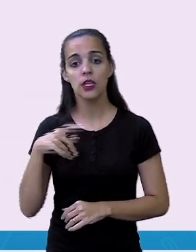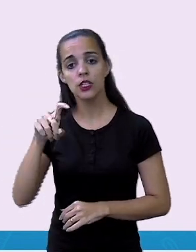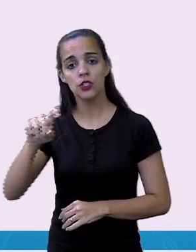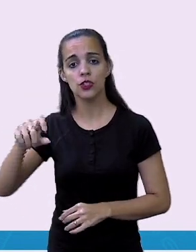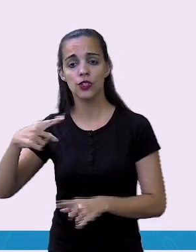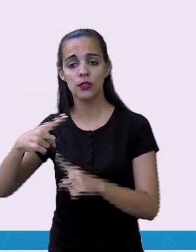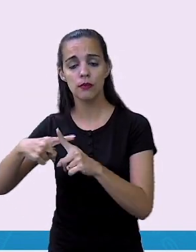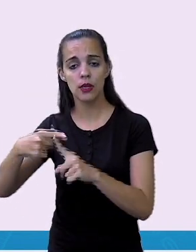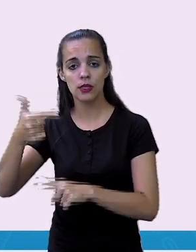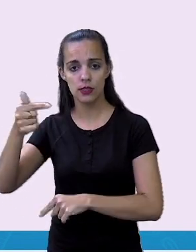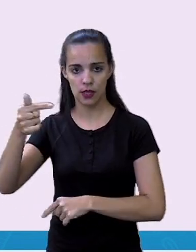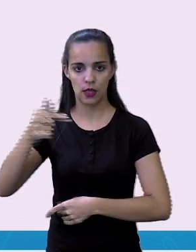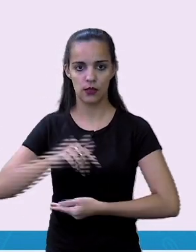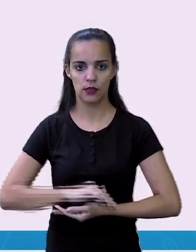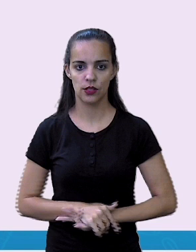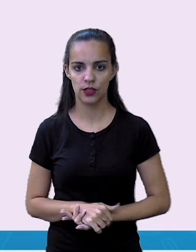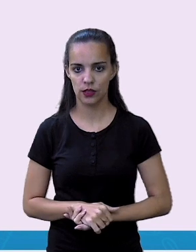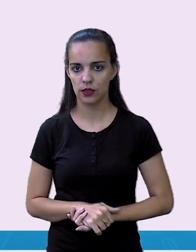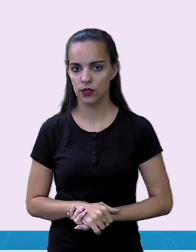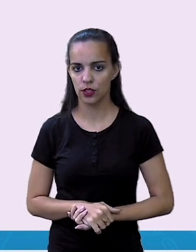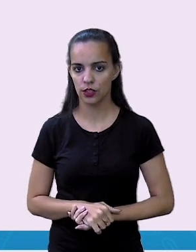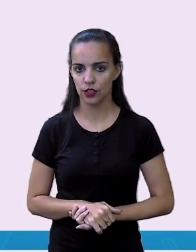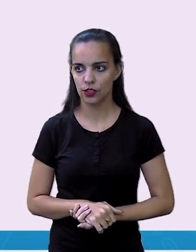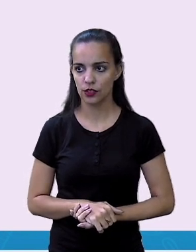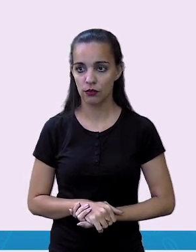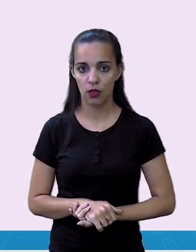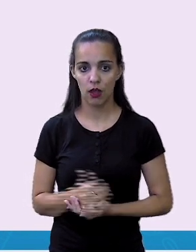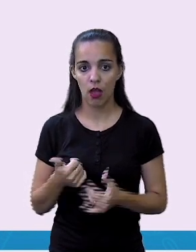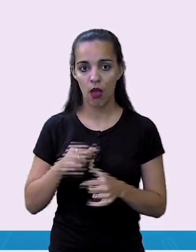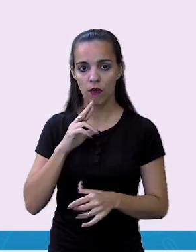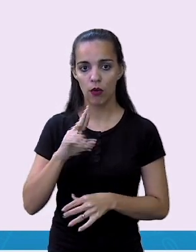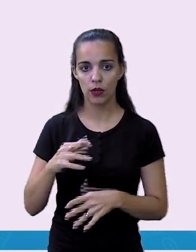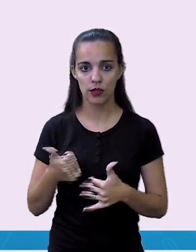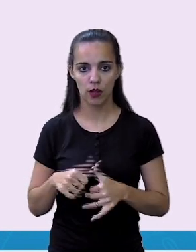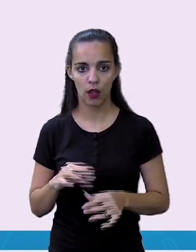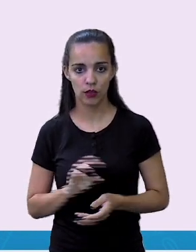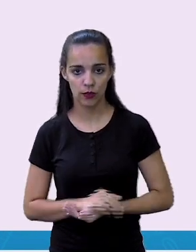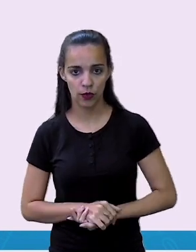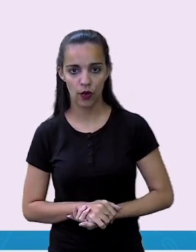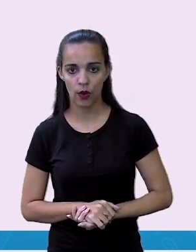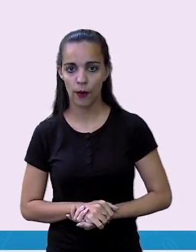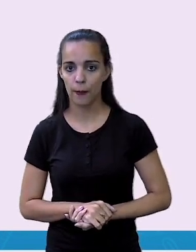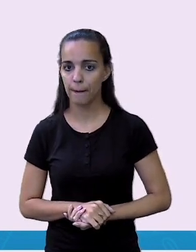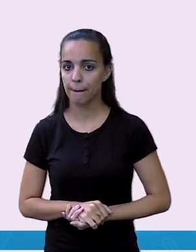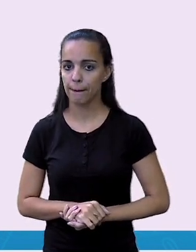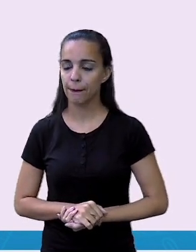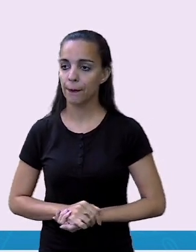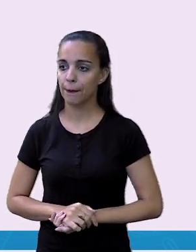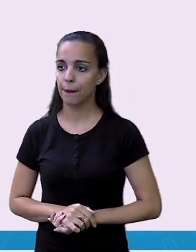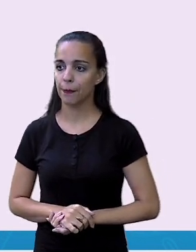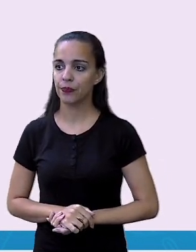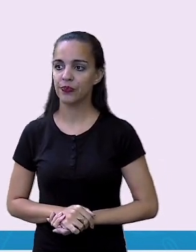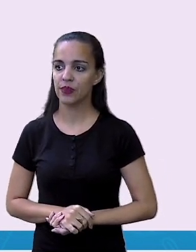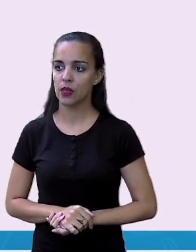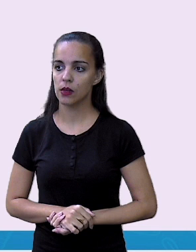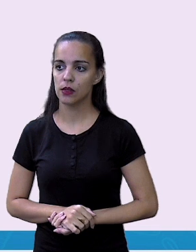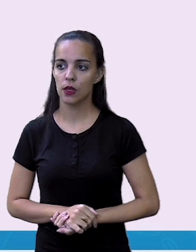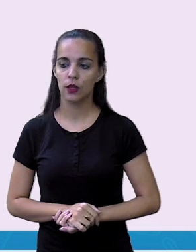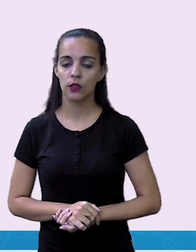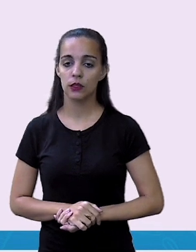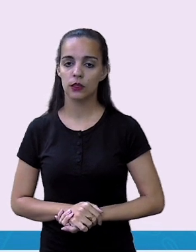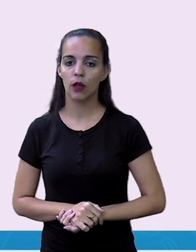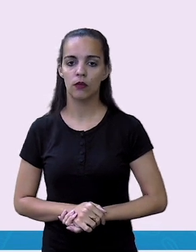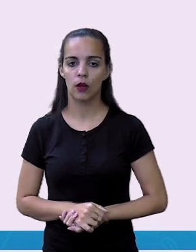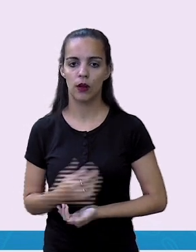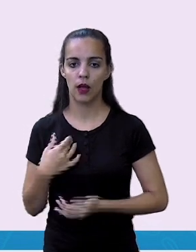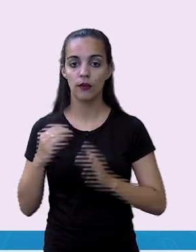7 elevado a quanto, pessoal? 1. Produto de potência de mesma base, conservo a